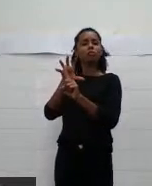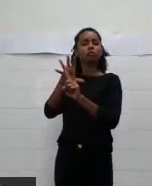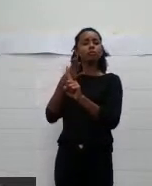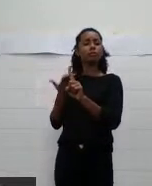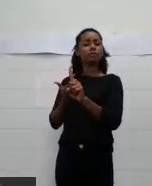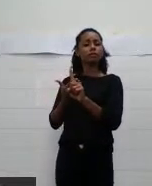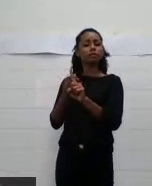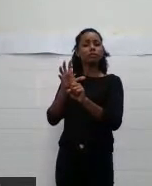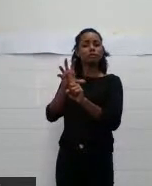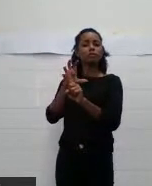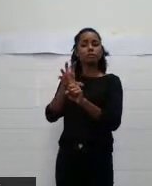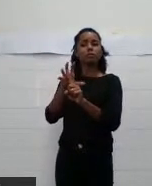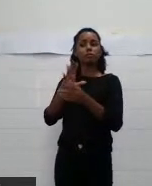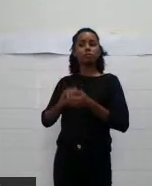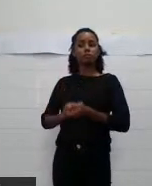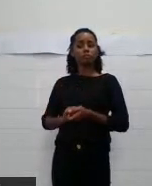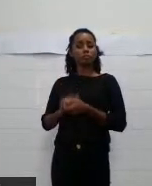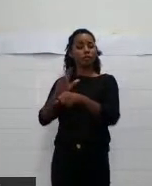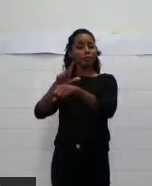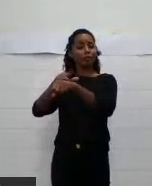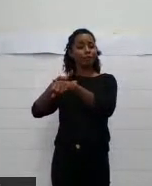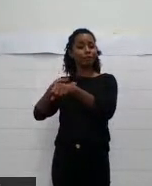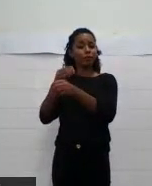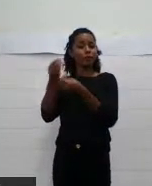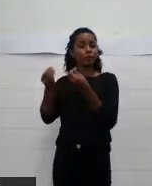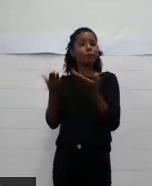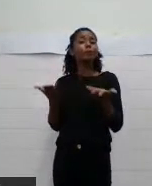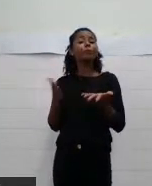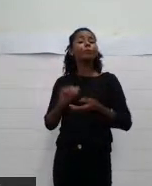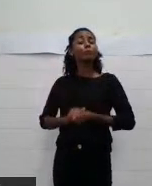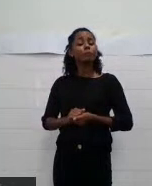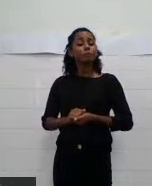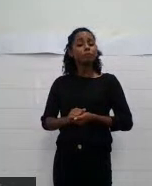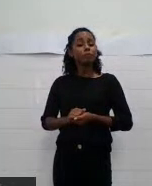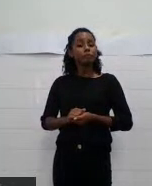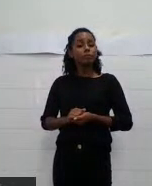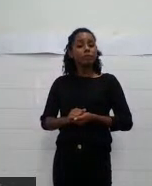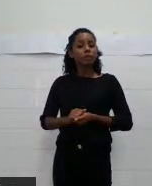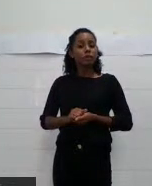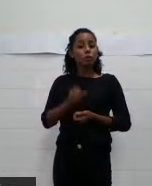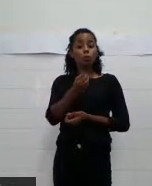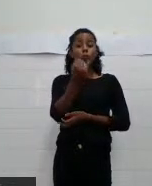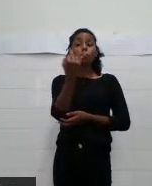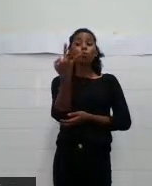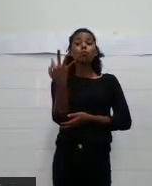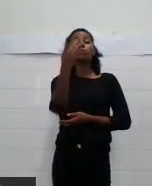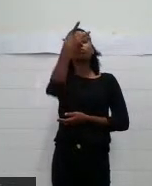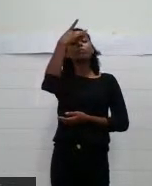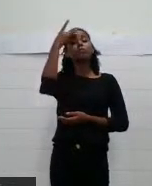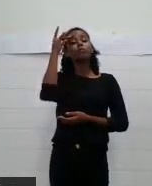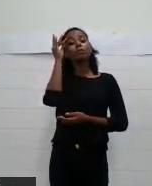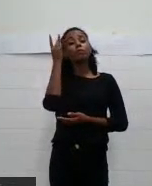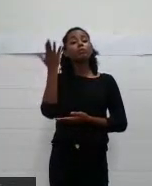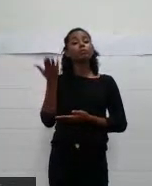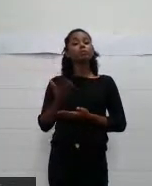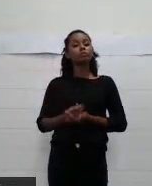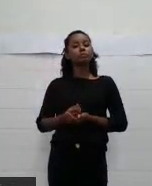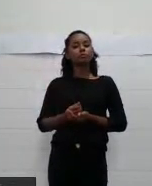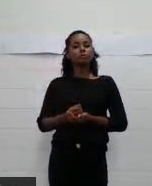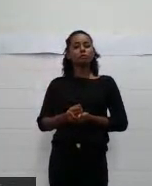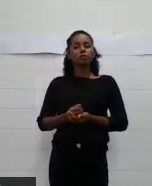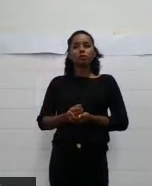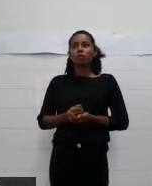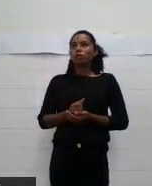O Fanon vai falar dessa patologia claramente. Quantas pessoas, não é, vão se odiar,